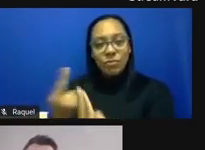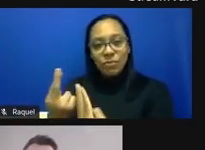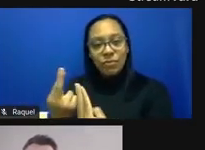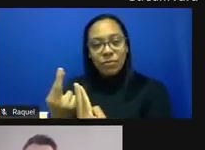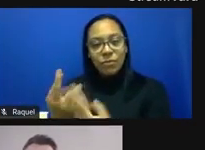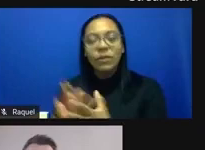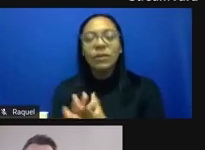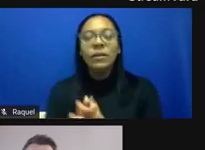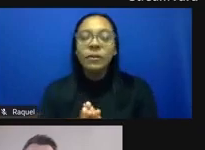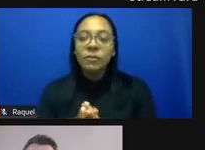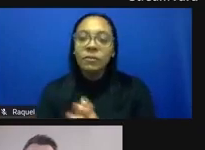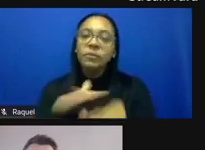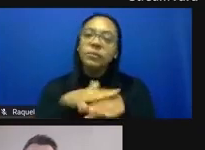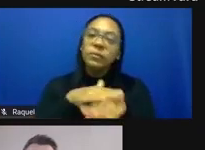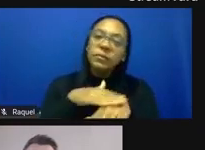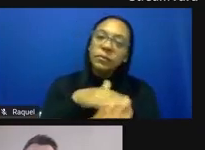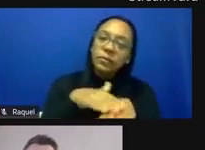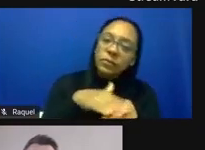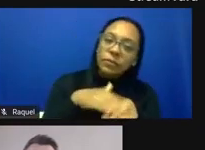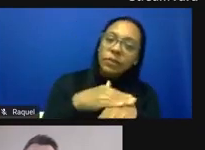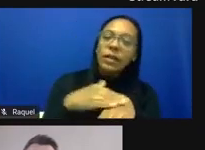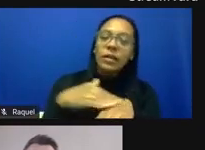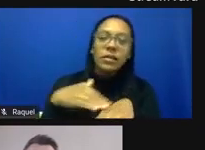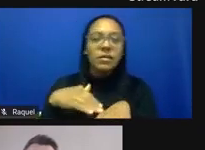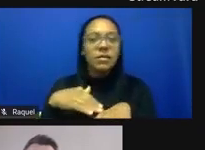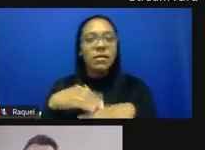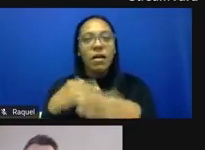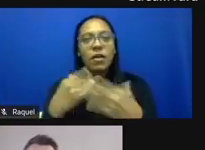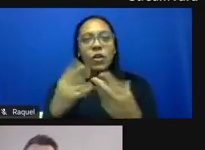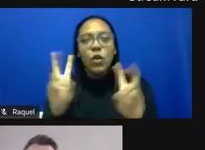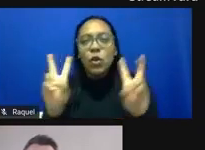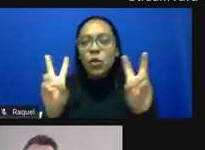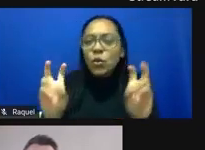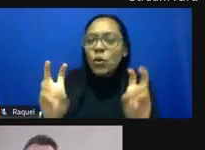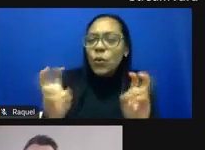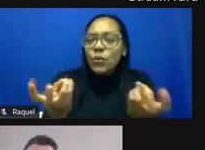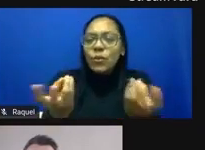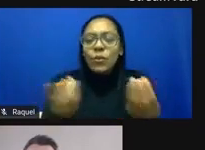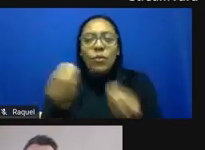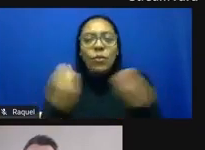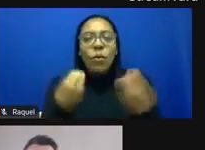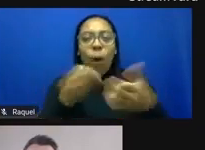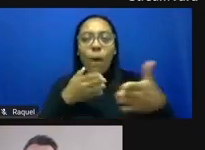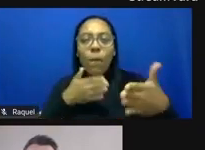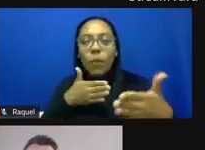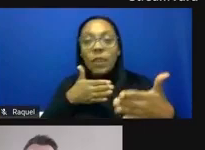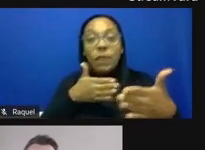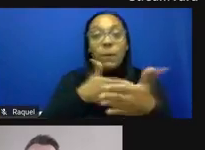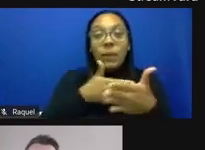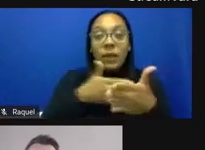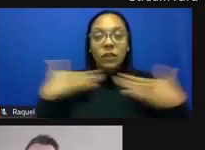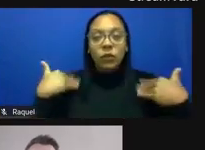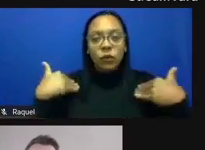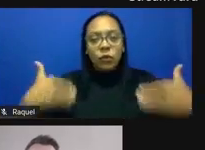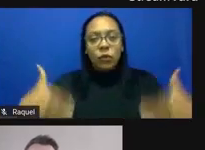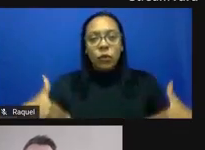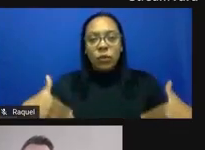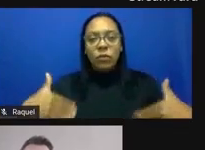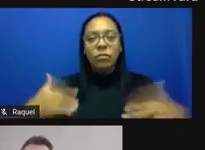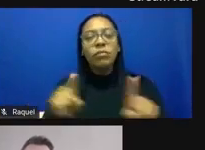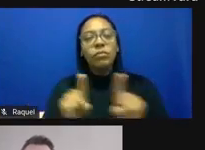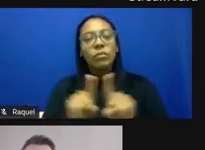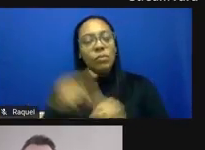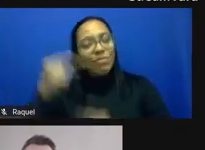gente começa a conversar mais sobre o limite do nosso corpo, o limite da nossa mente, para a gente olhar para isso e